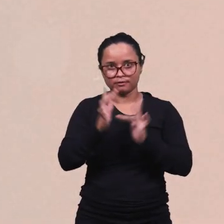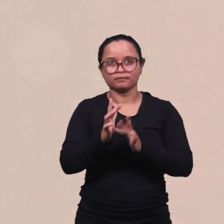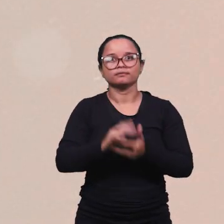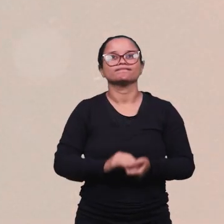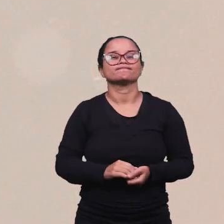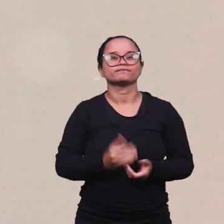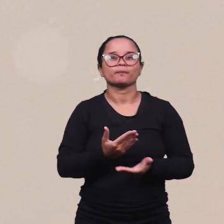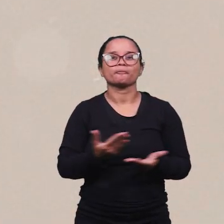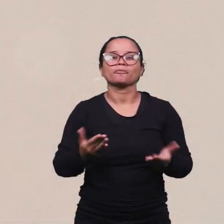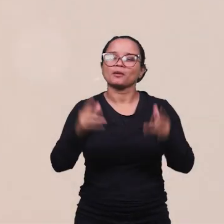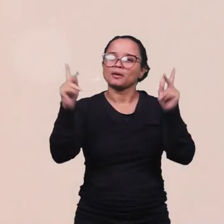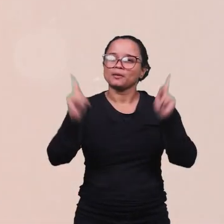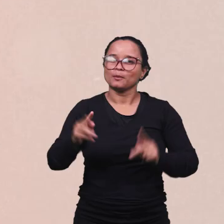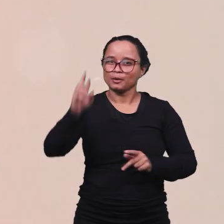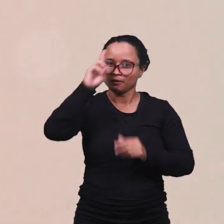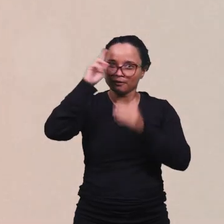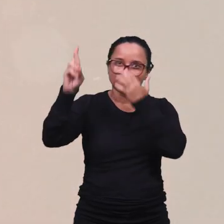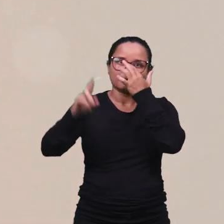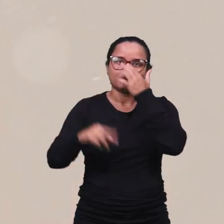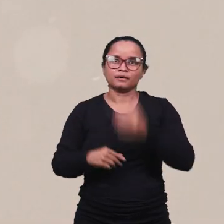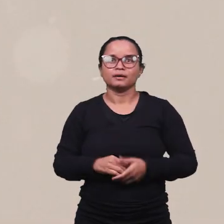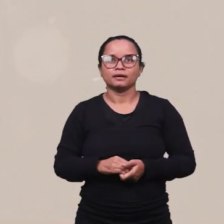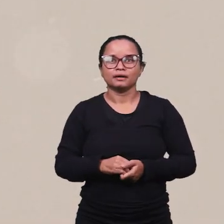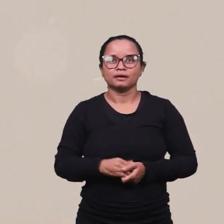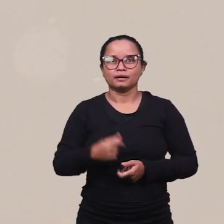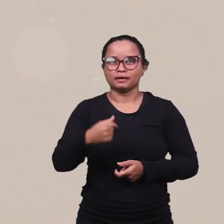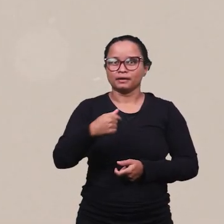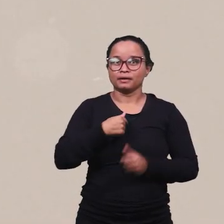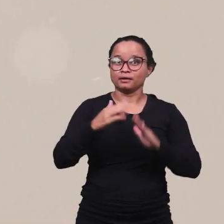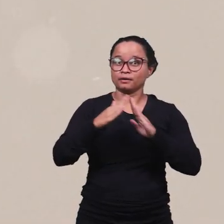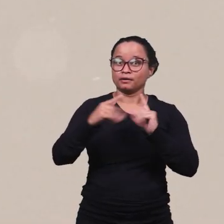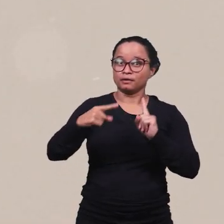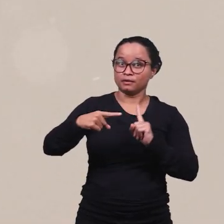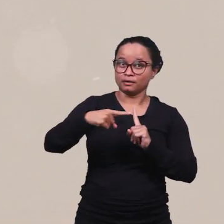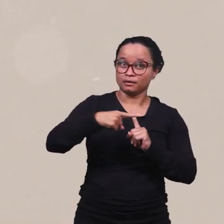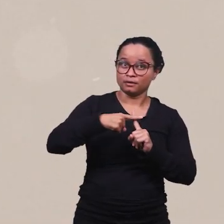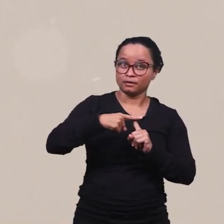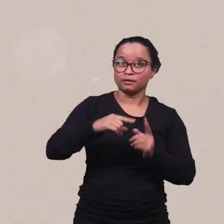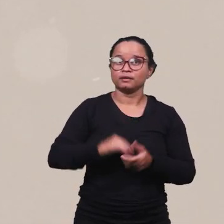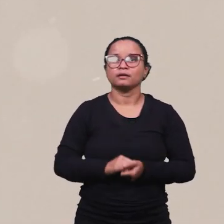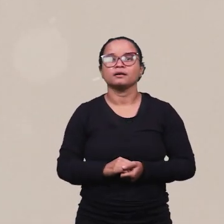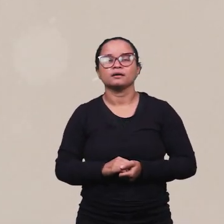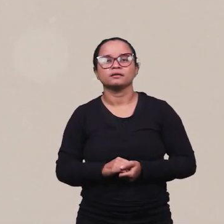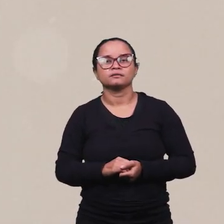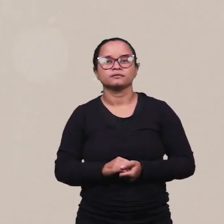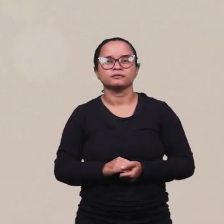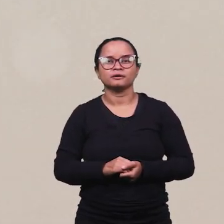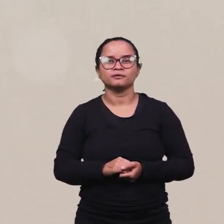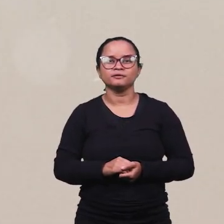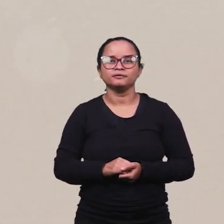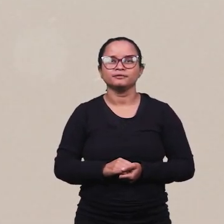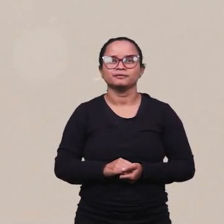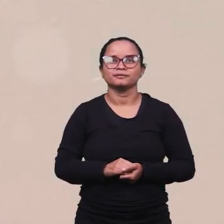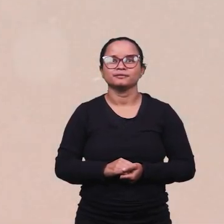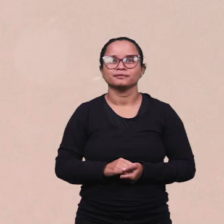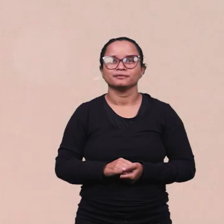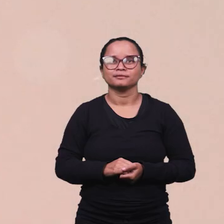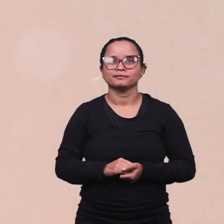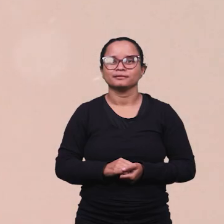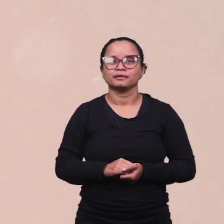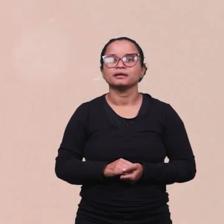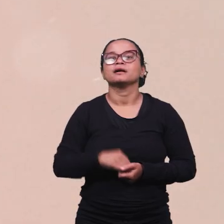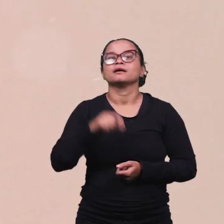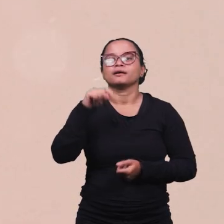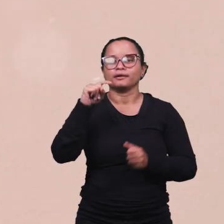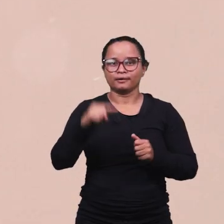do Senhor Jesus. A paz do Senhor. Eu sou da Igreja Marilândia 5,